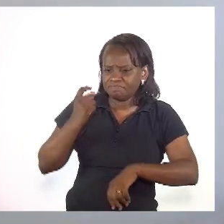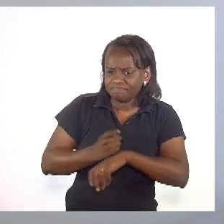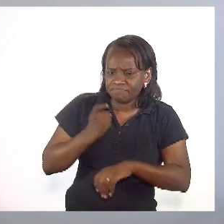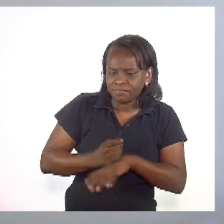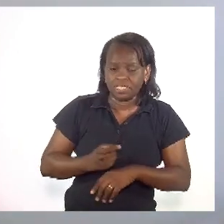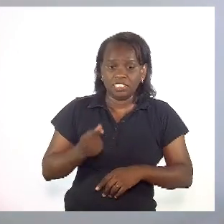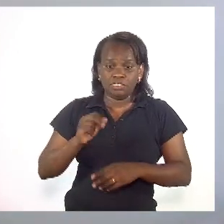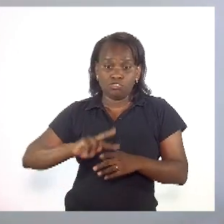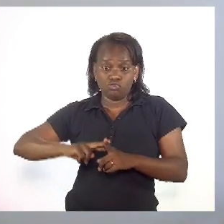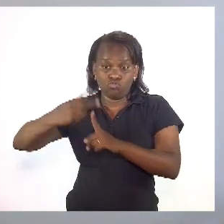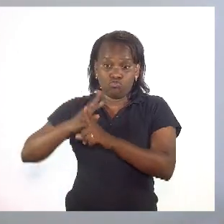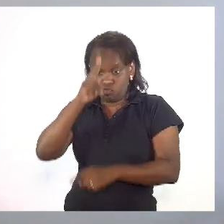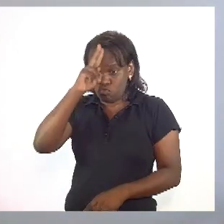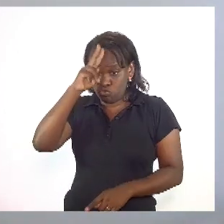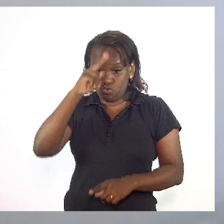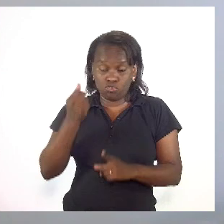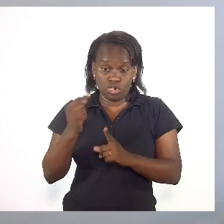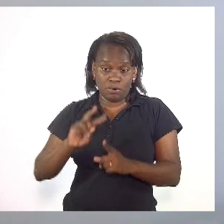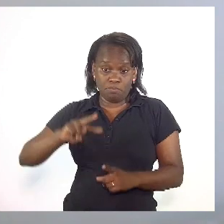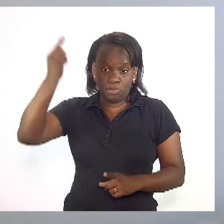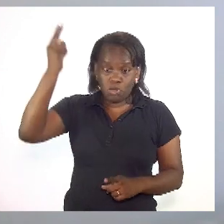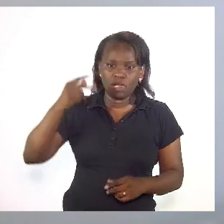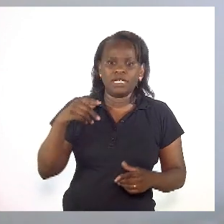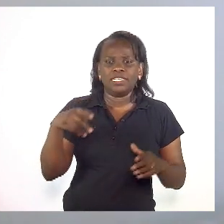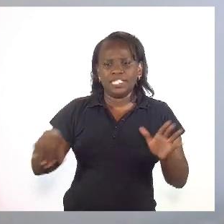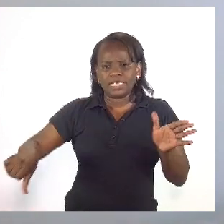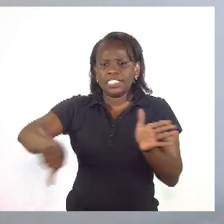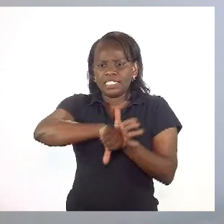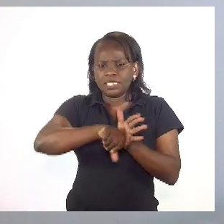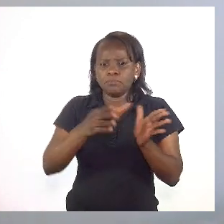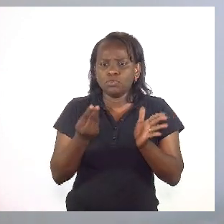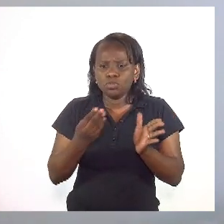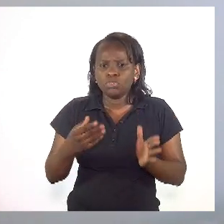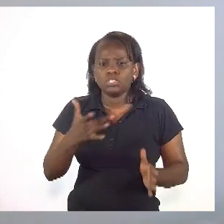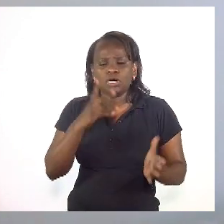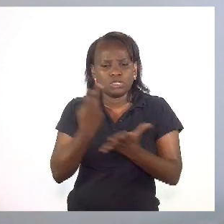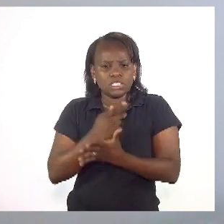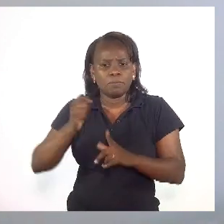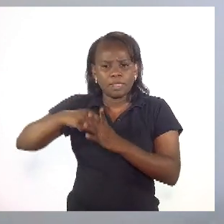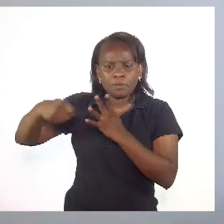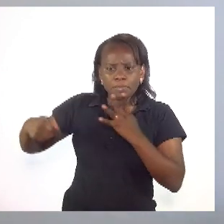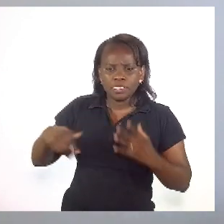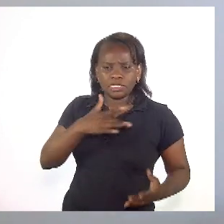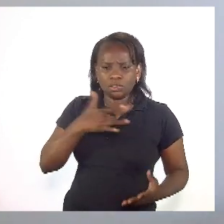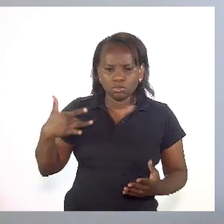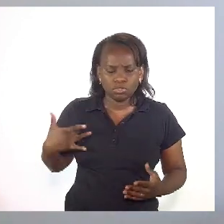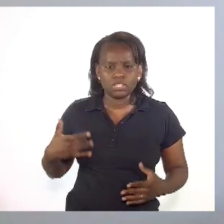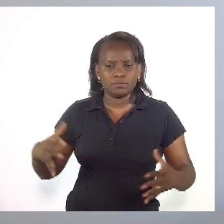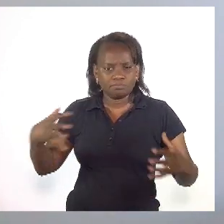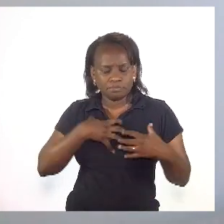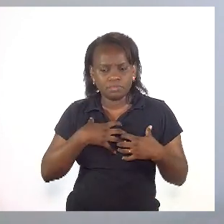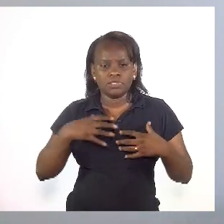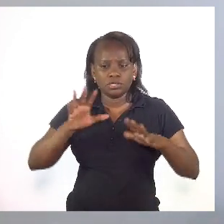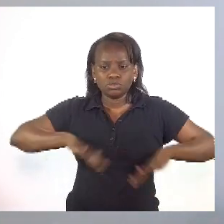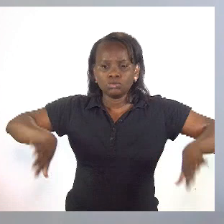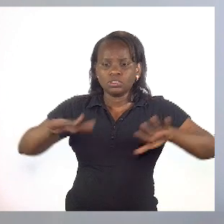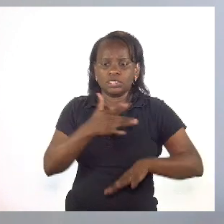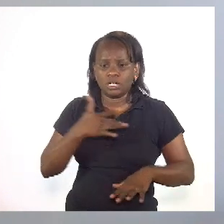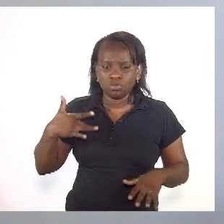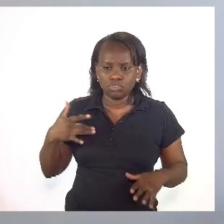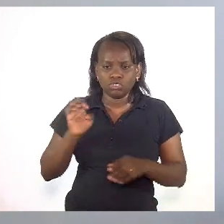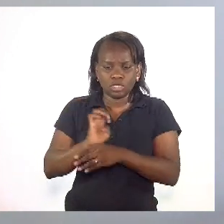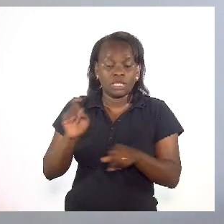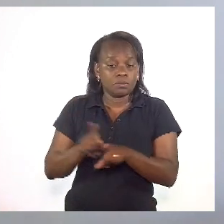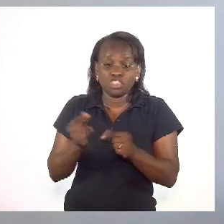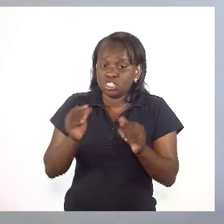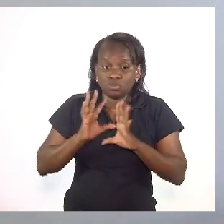superfaturamento, crimes que aconteceram nesses últimos meses na saúde, que impactam não só a saúde do Estado, mas todo o caixa do